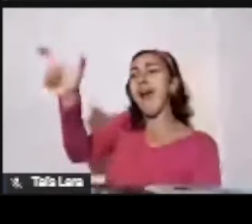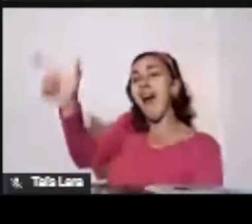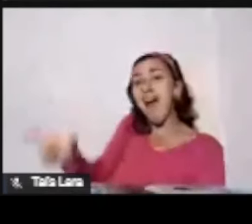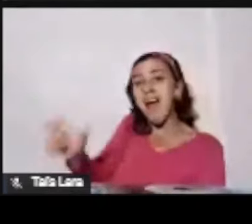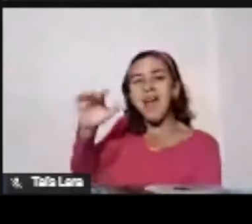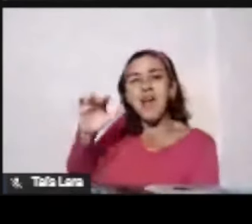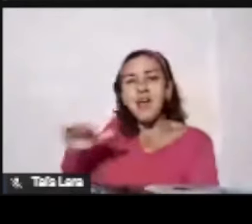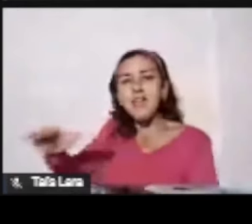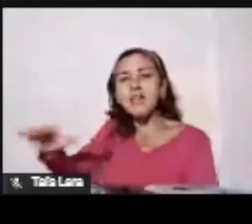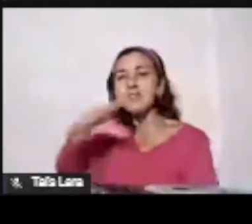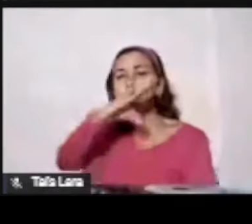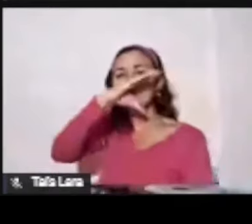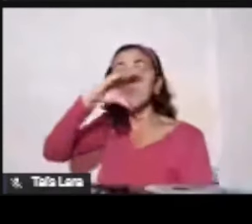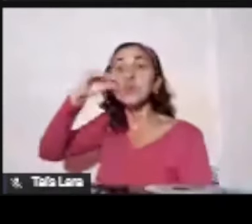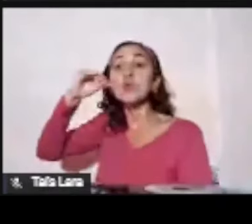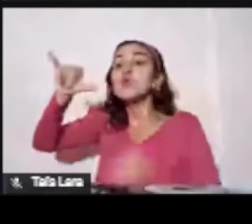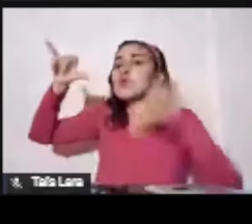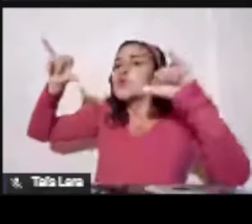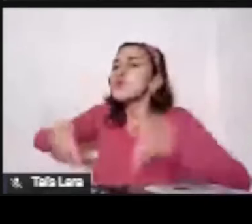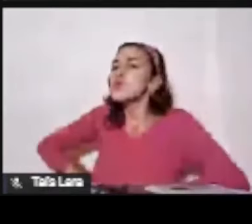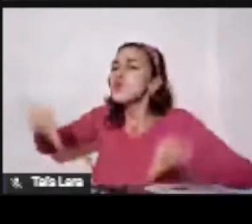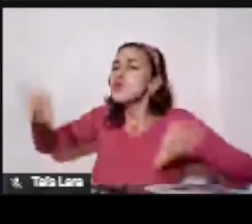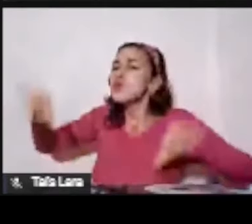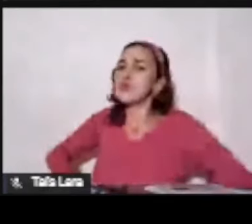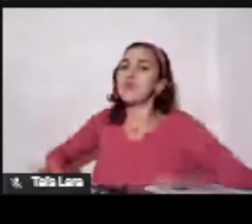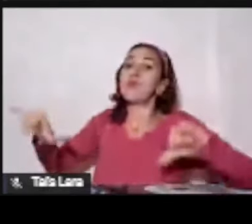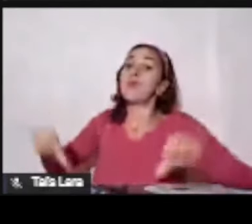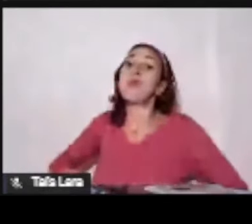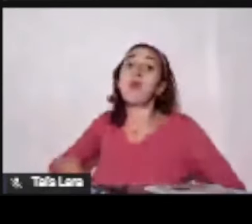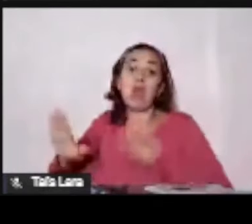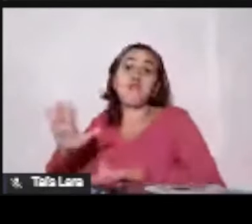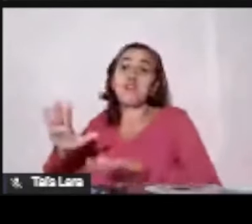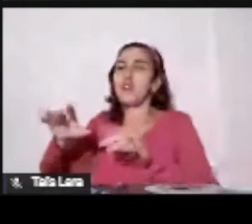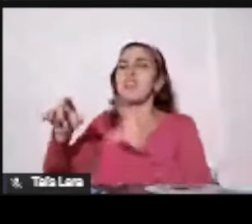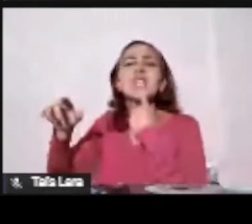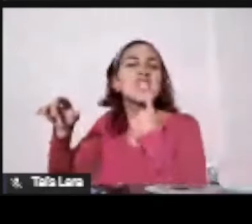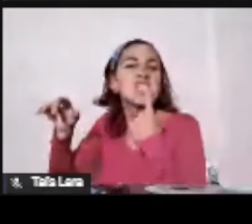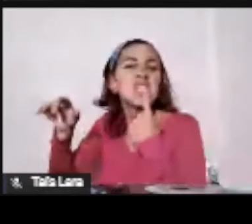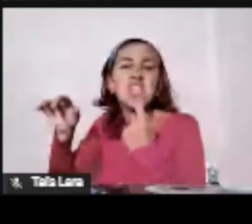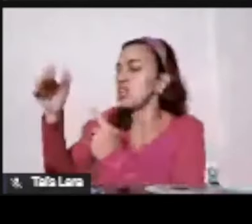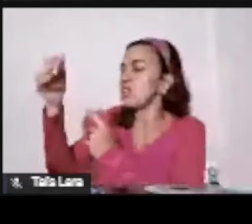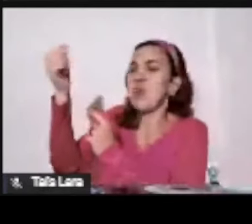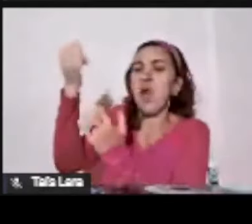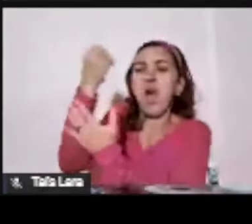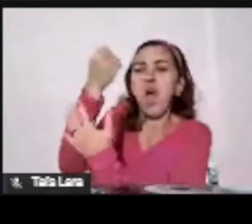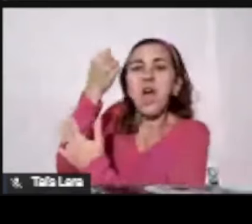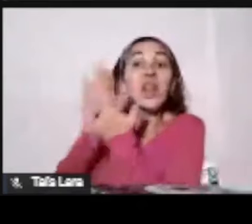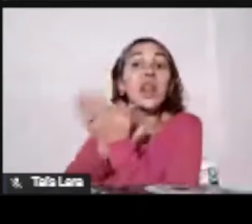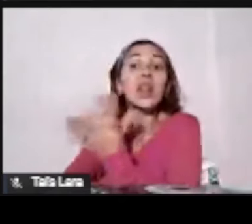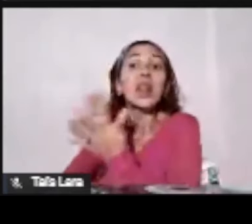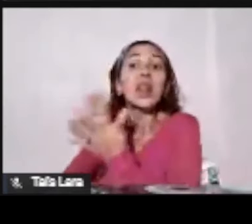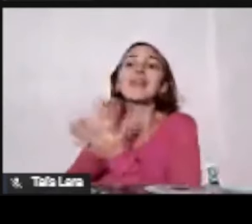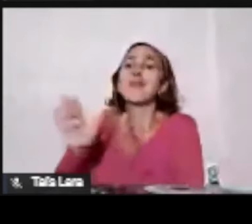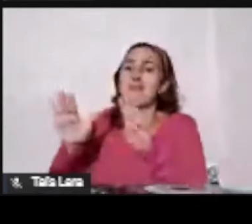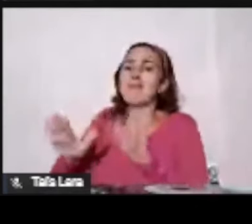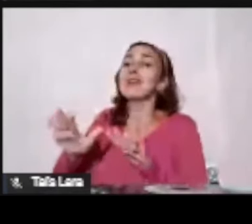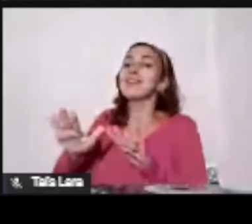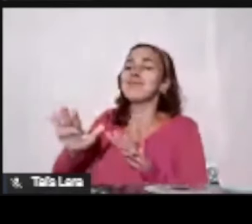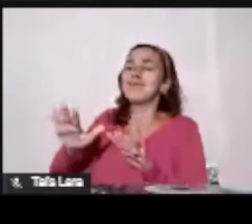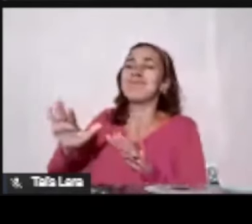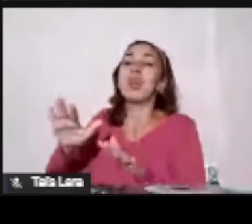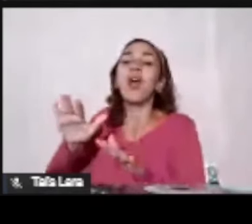fique machucado. O tratamento cruel ou degradante é aquele que humilha, que ameaça gravemente